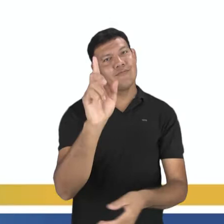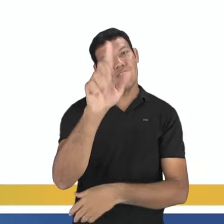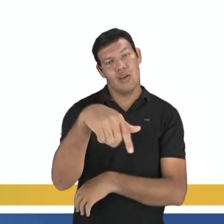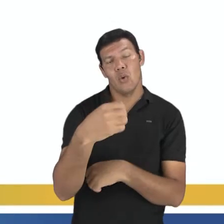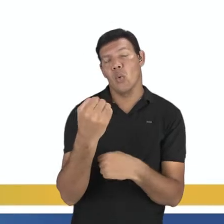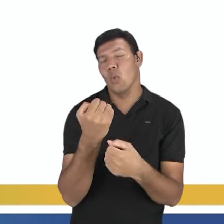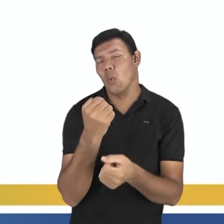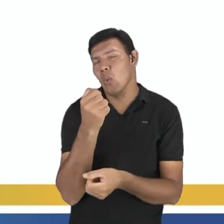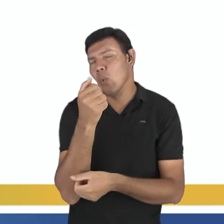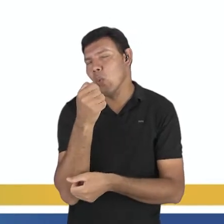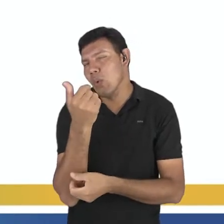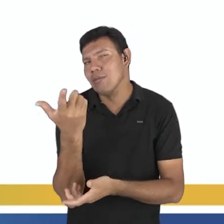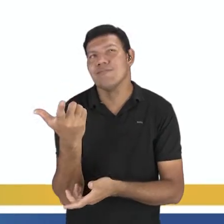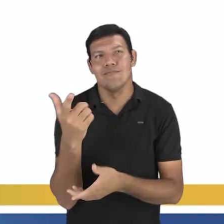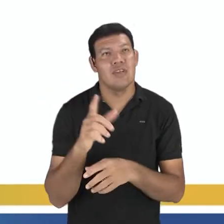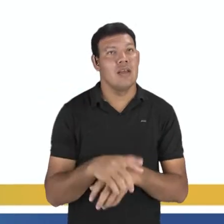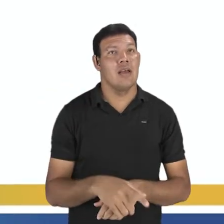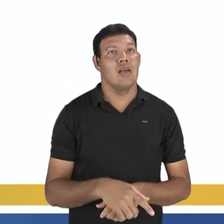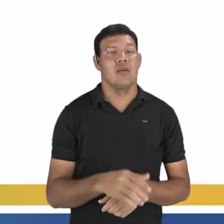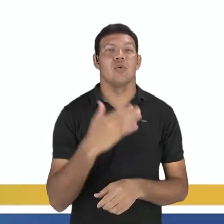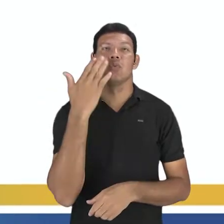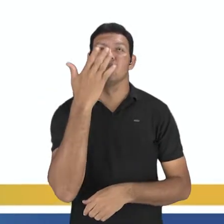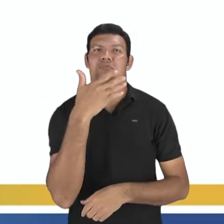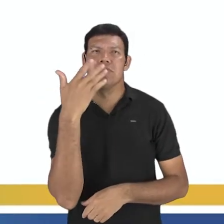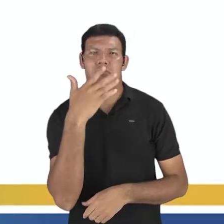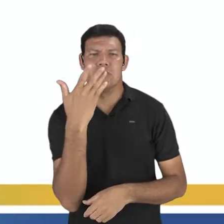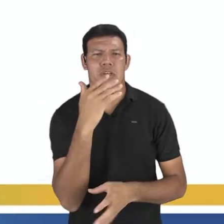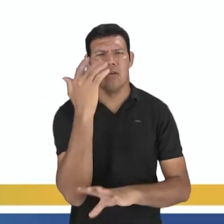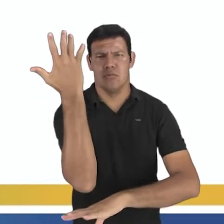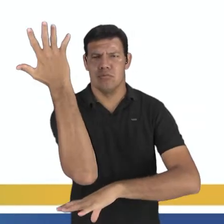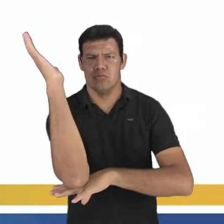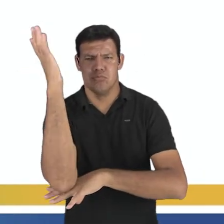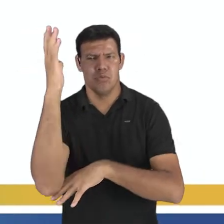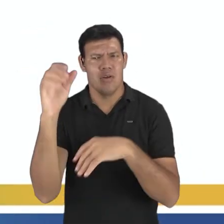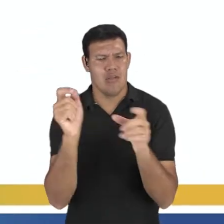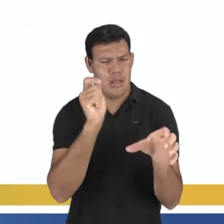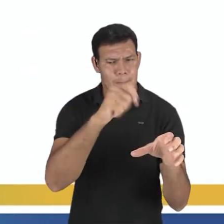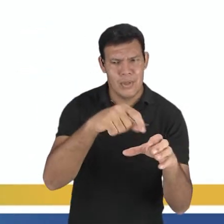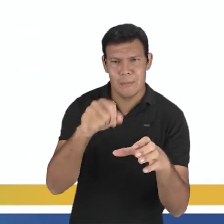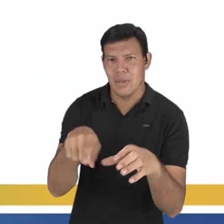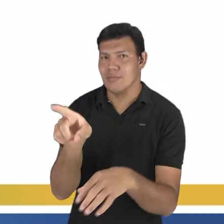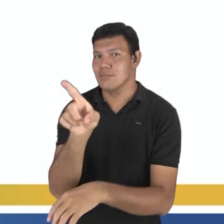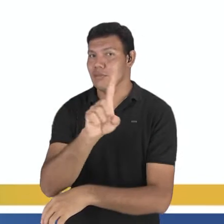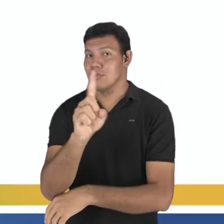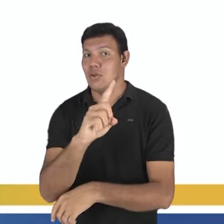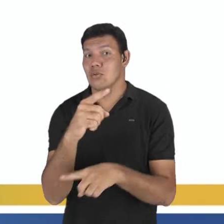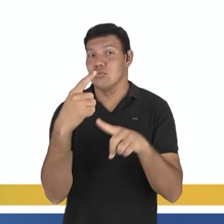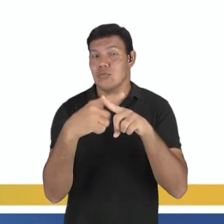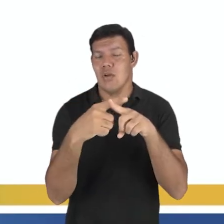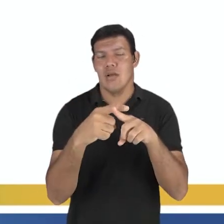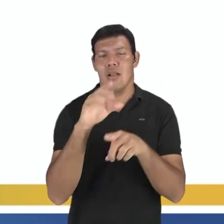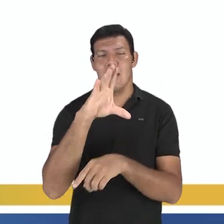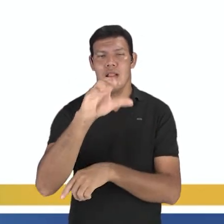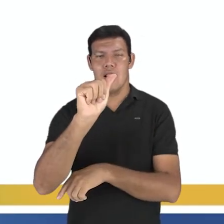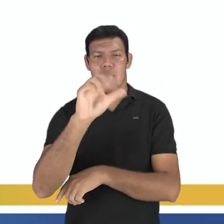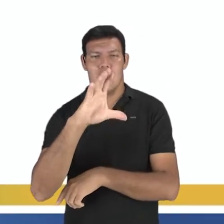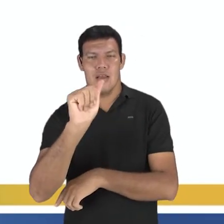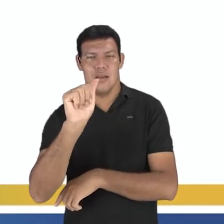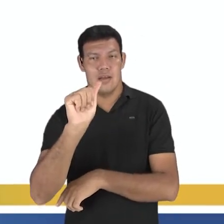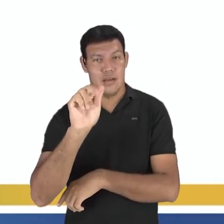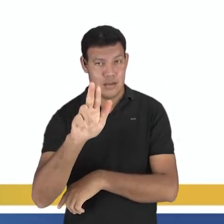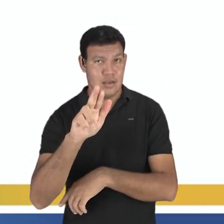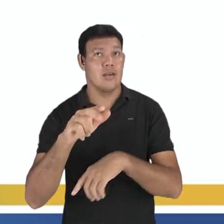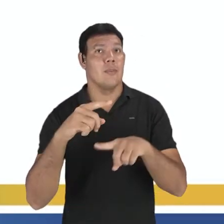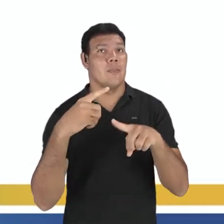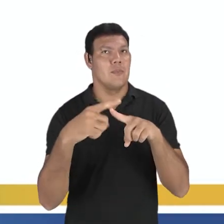O doce não brota na natureza, mas só existe por causa do cacau, uma fruta que se